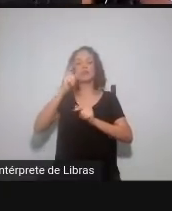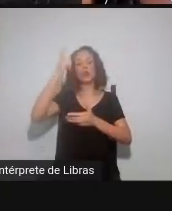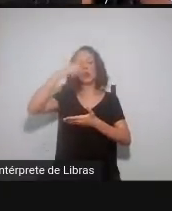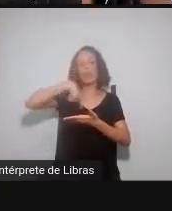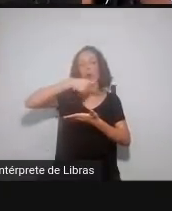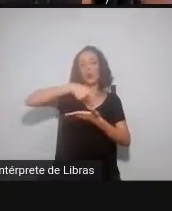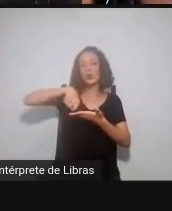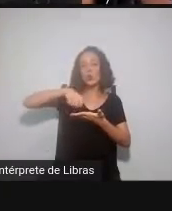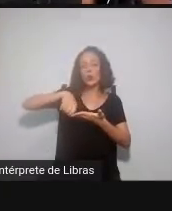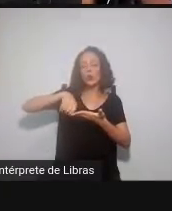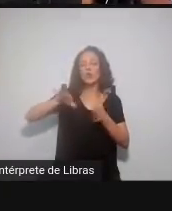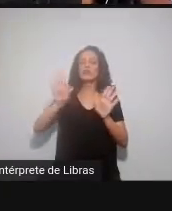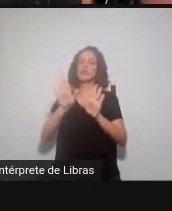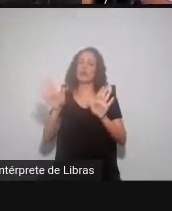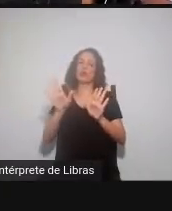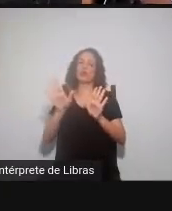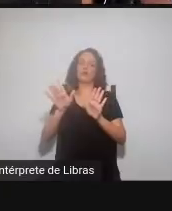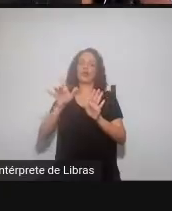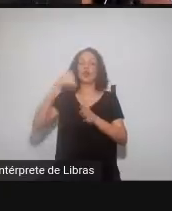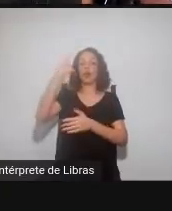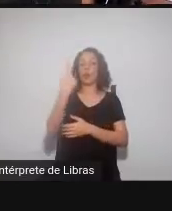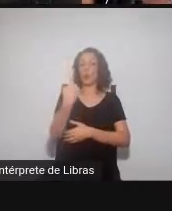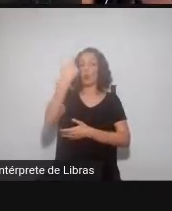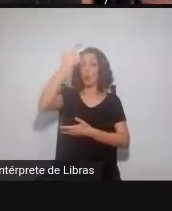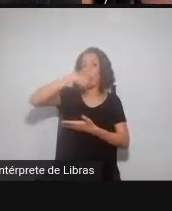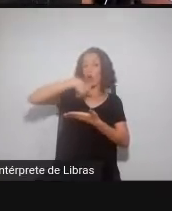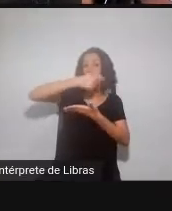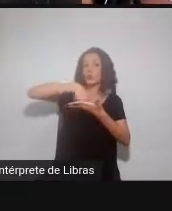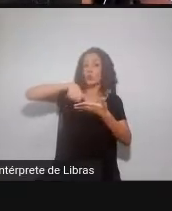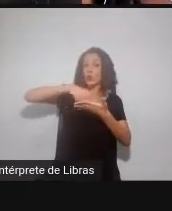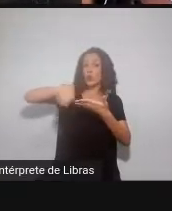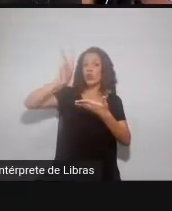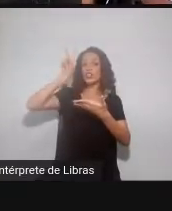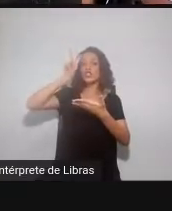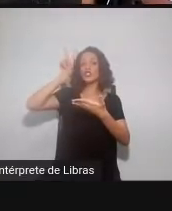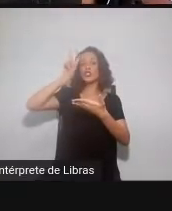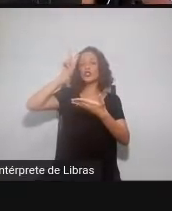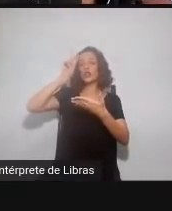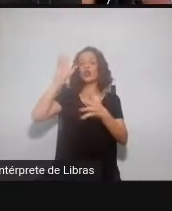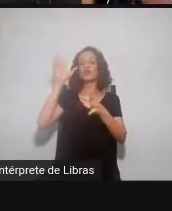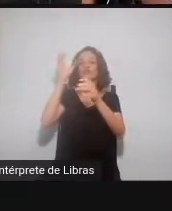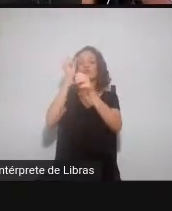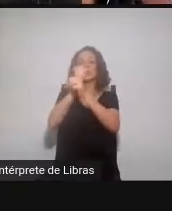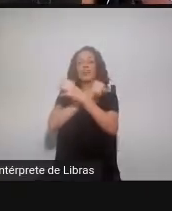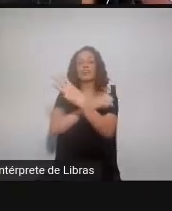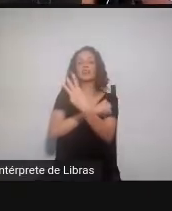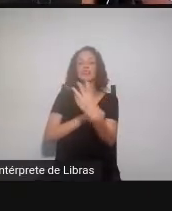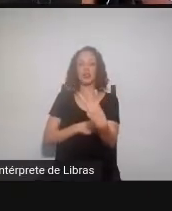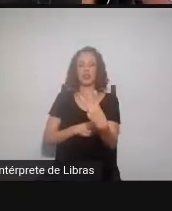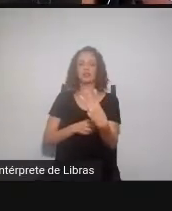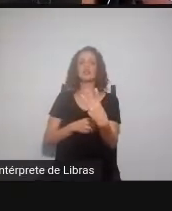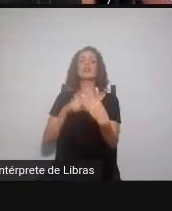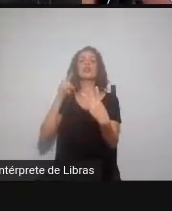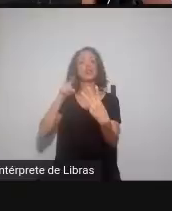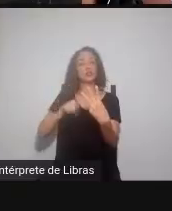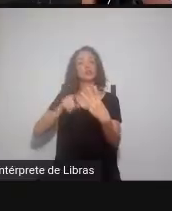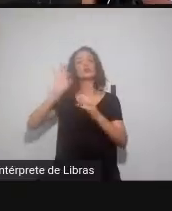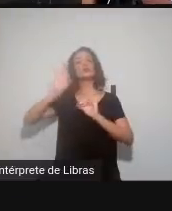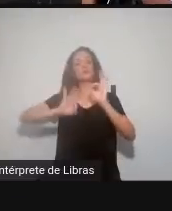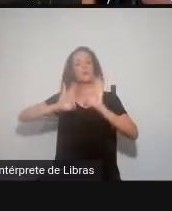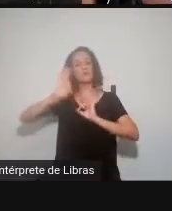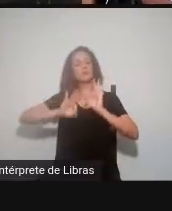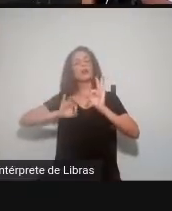um autor, 3 histórias. Esse é um projeto também que é desenvolvido com as crianças toda